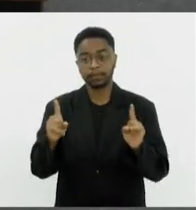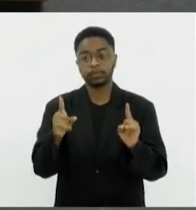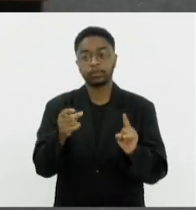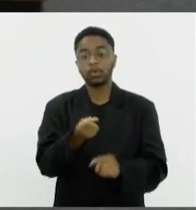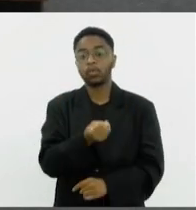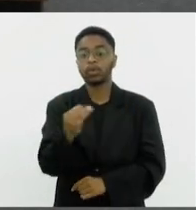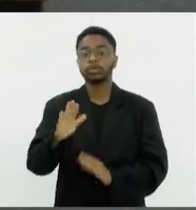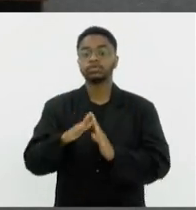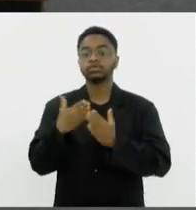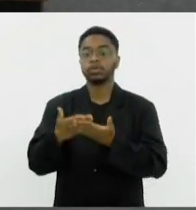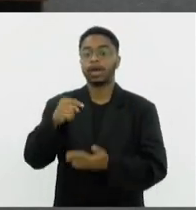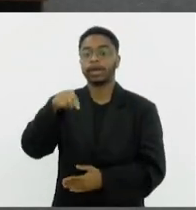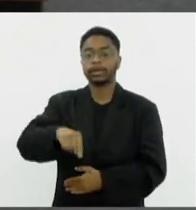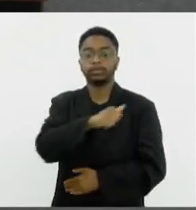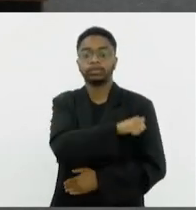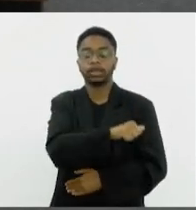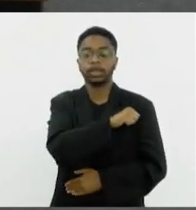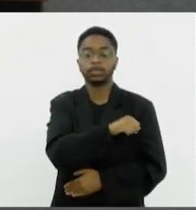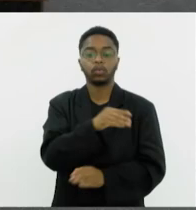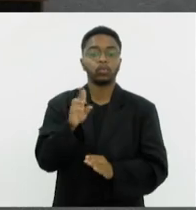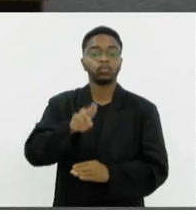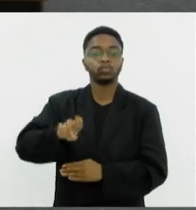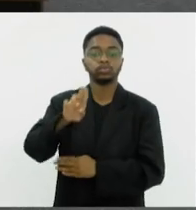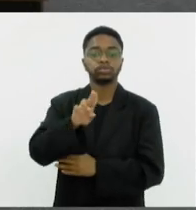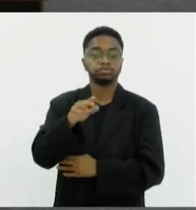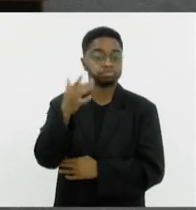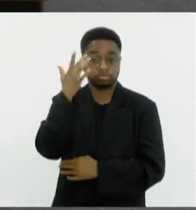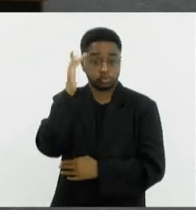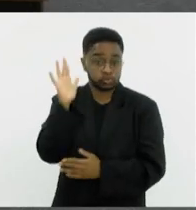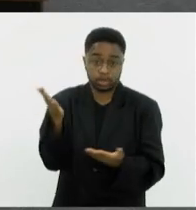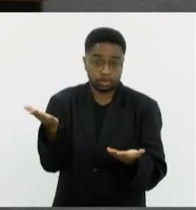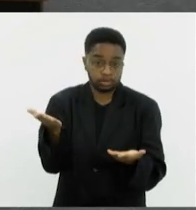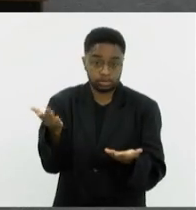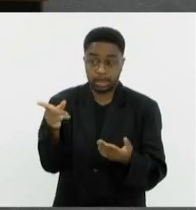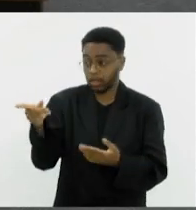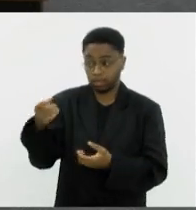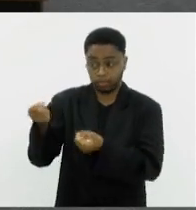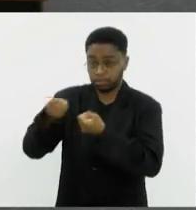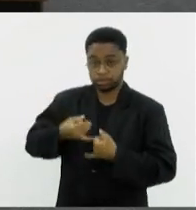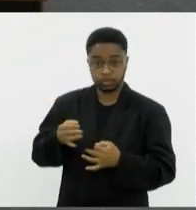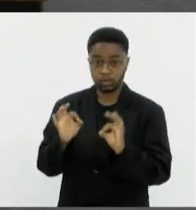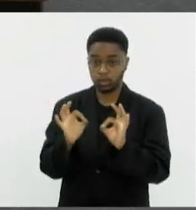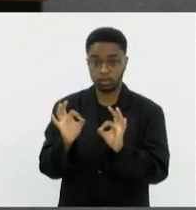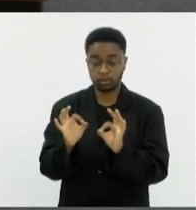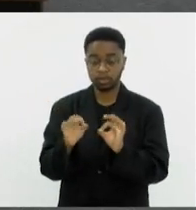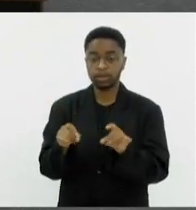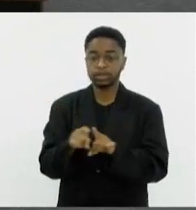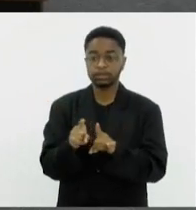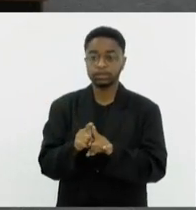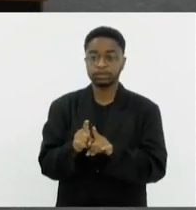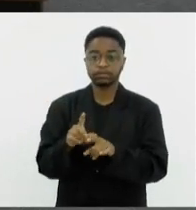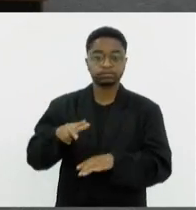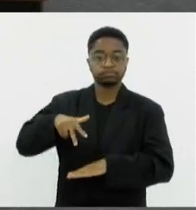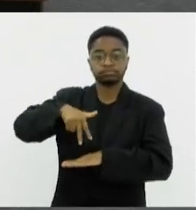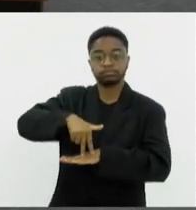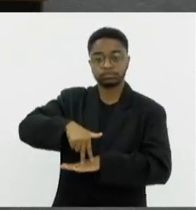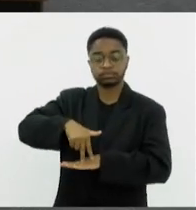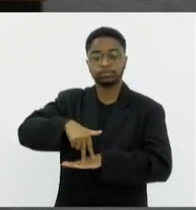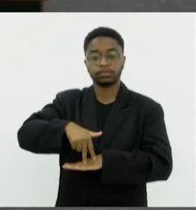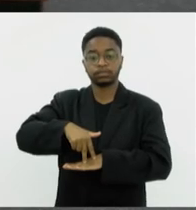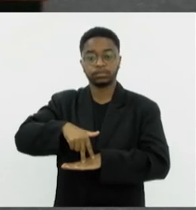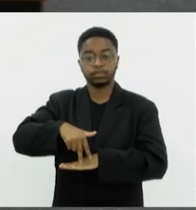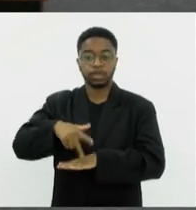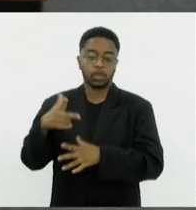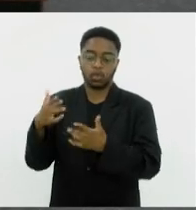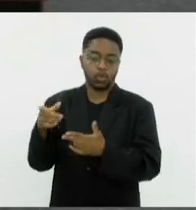no Rio de Janeiro adotam? Não sei. O deputado não informou. Ele ainda vem aqui para o plenário e, como é da